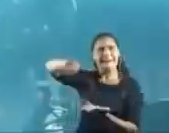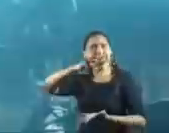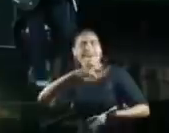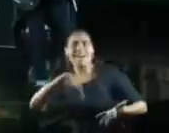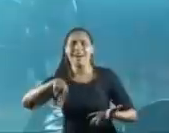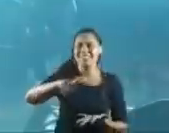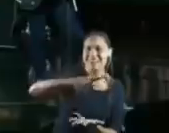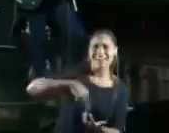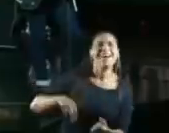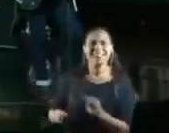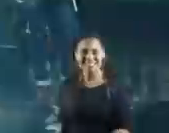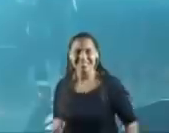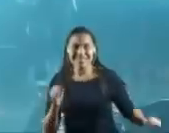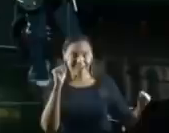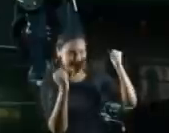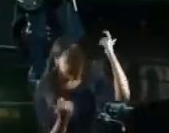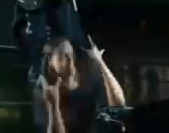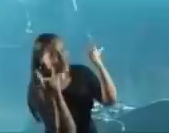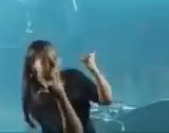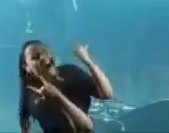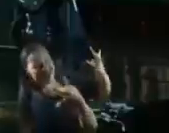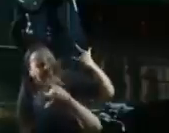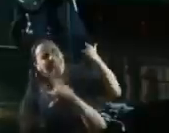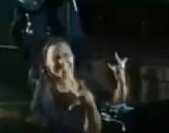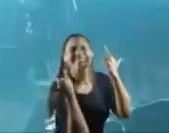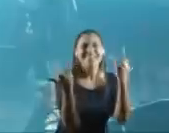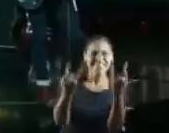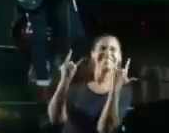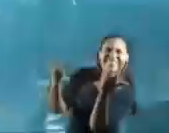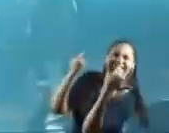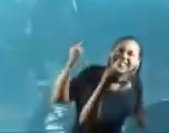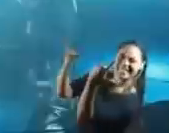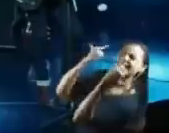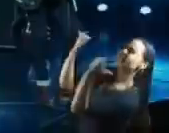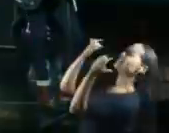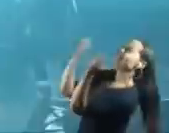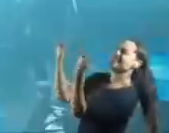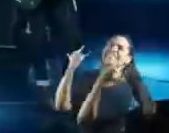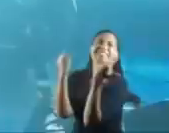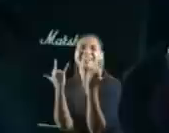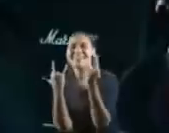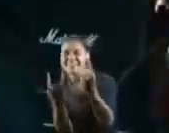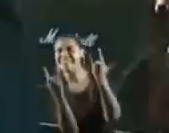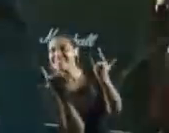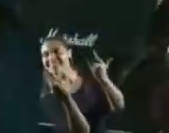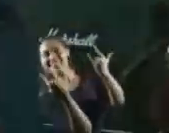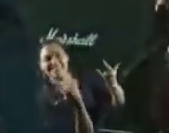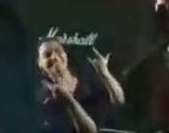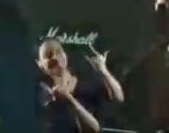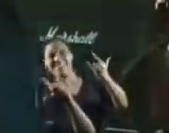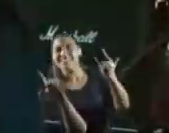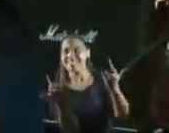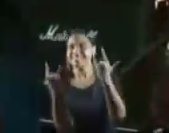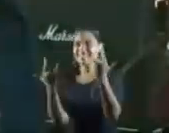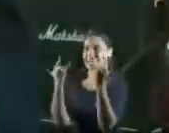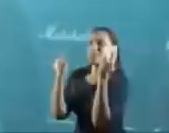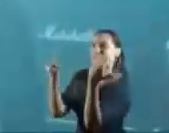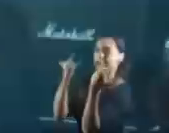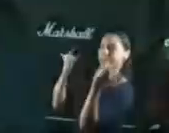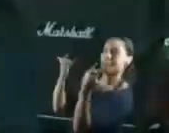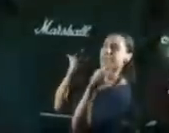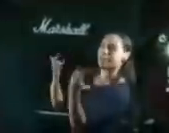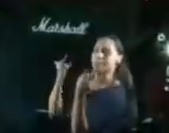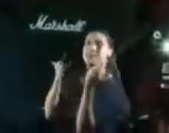Da da da da da da da da da da da da da da da da da da da da da da da